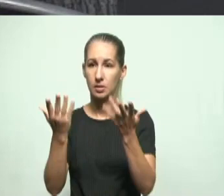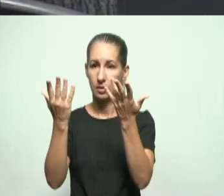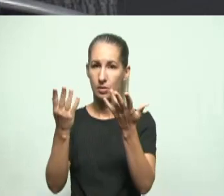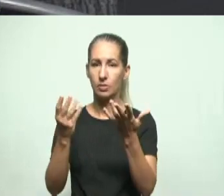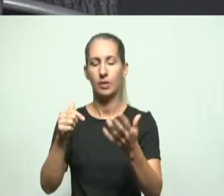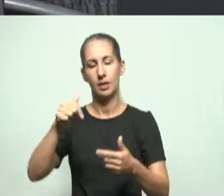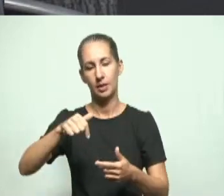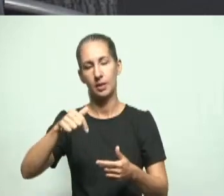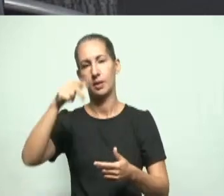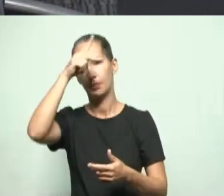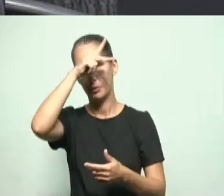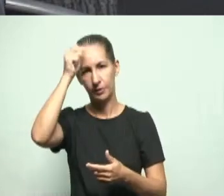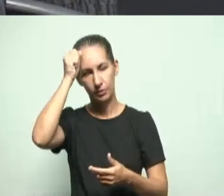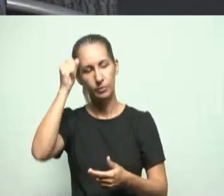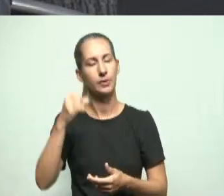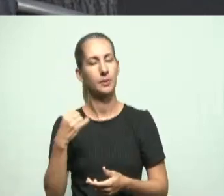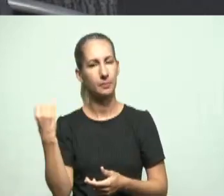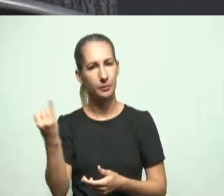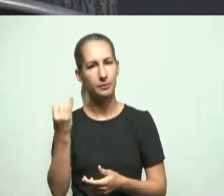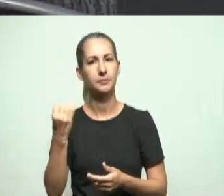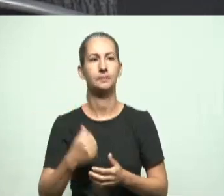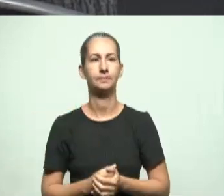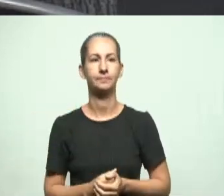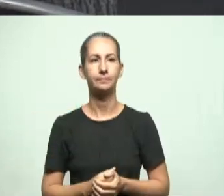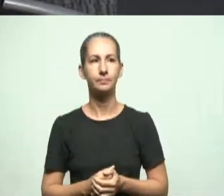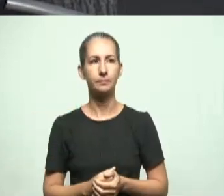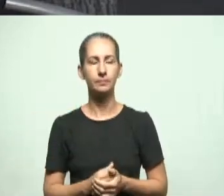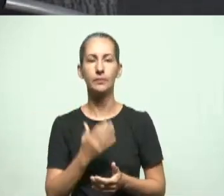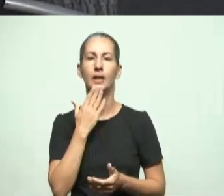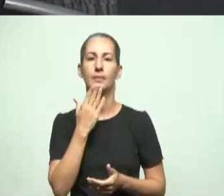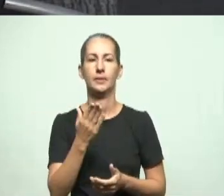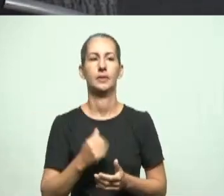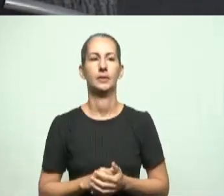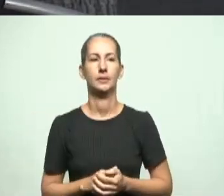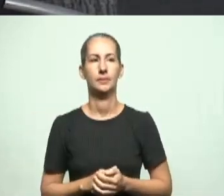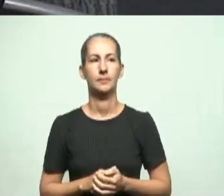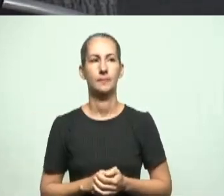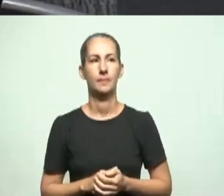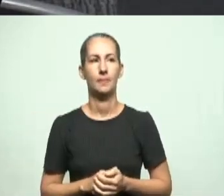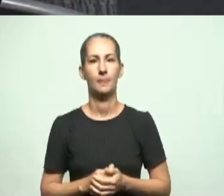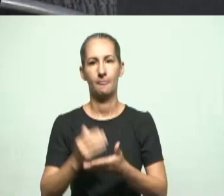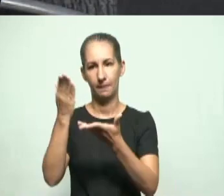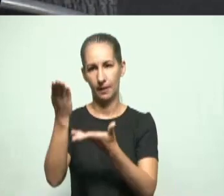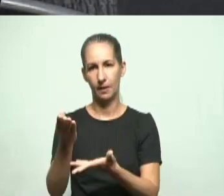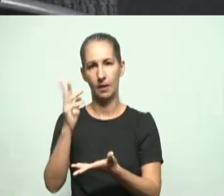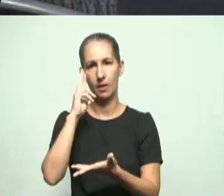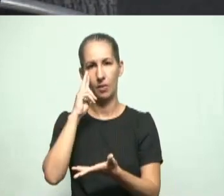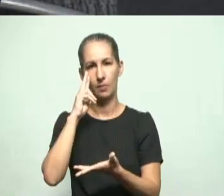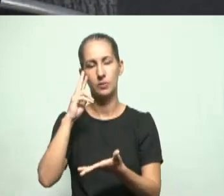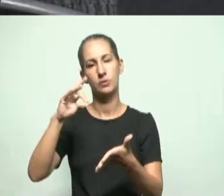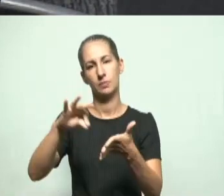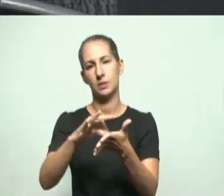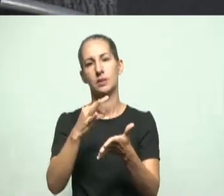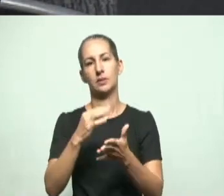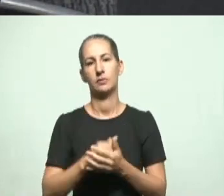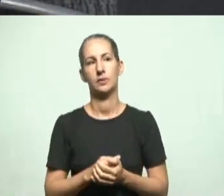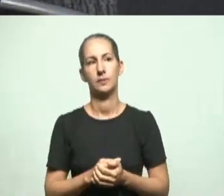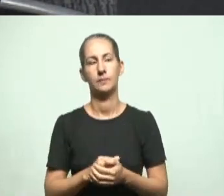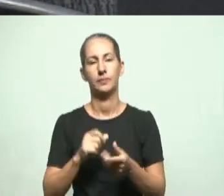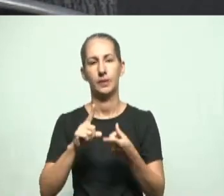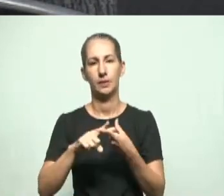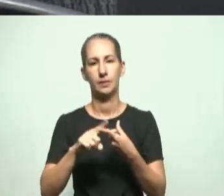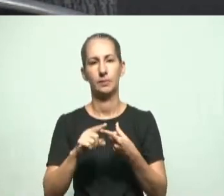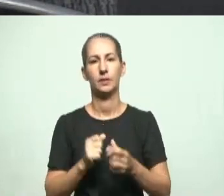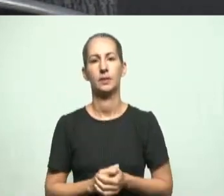do nosso município é muito importante. Portanto, eu até queria pedir permissão ao colega Robson Carvalho para subscrever e também